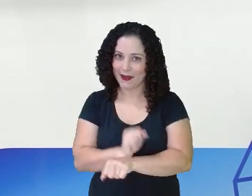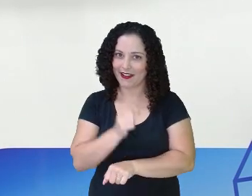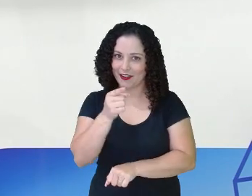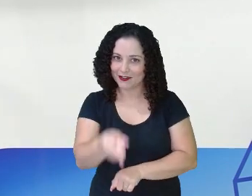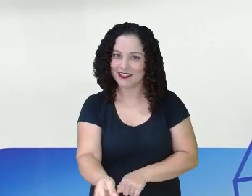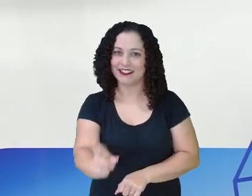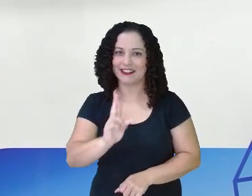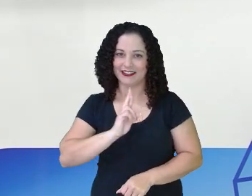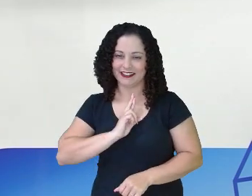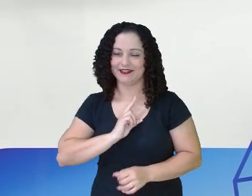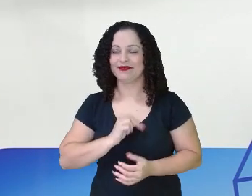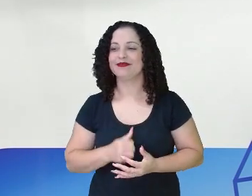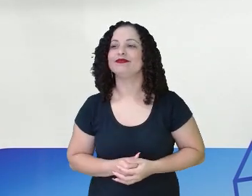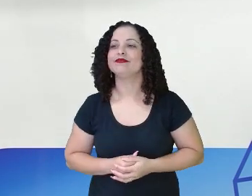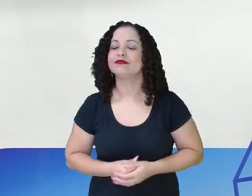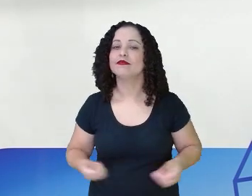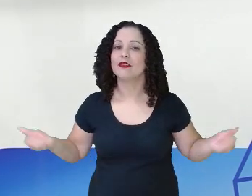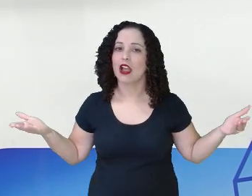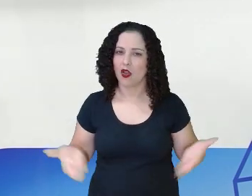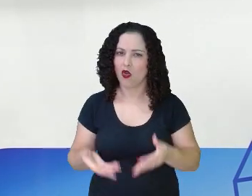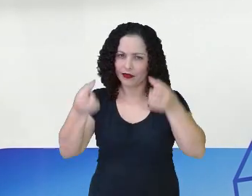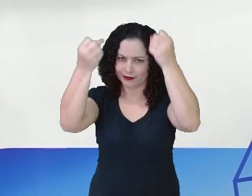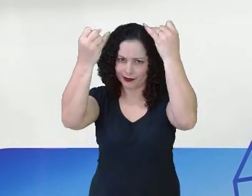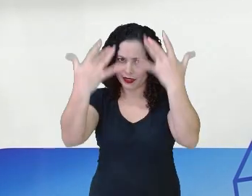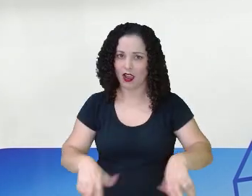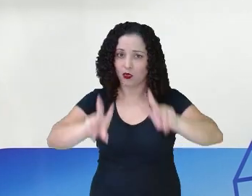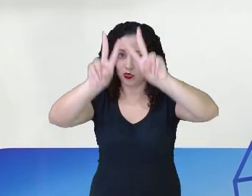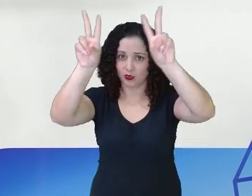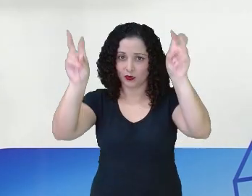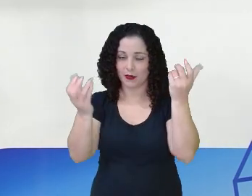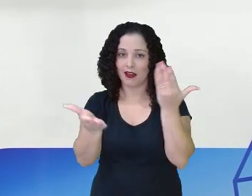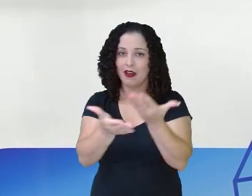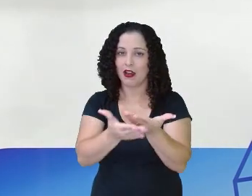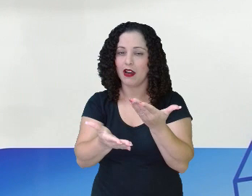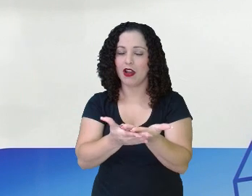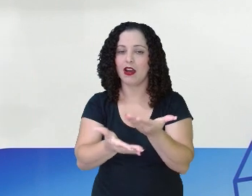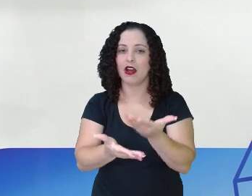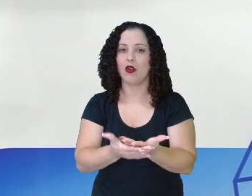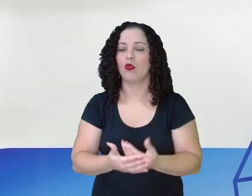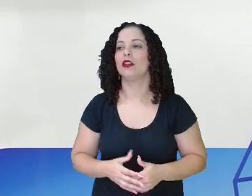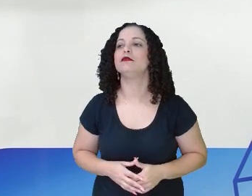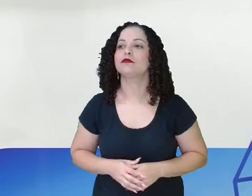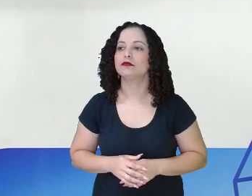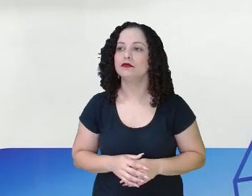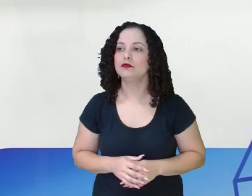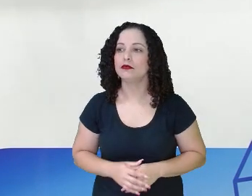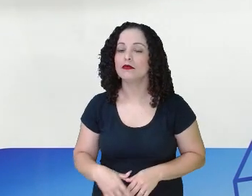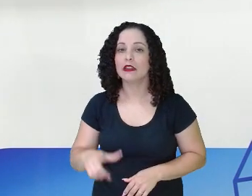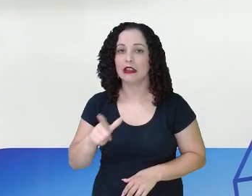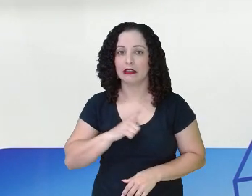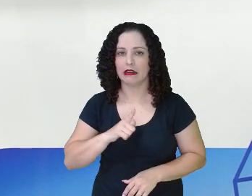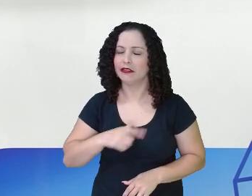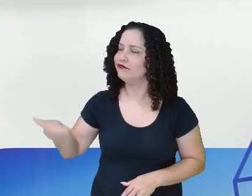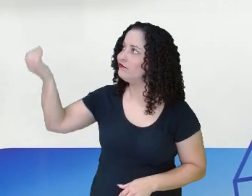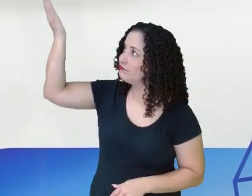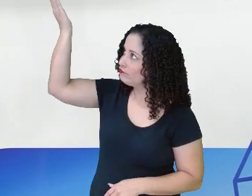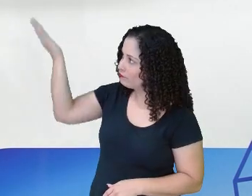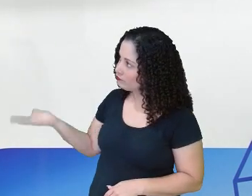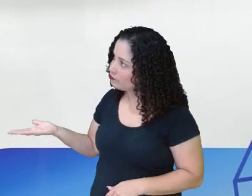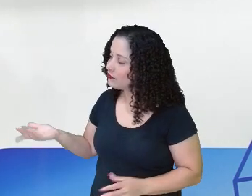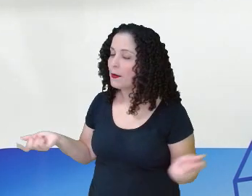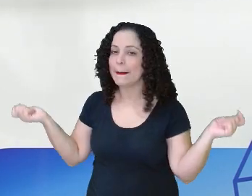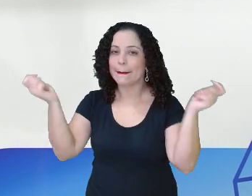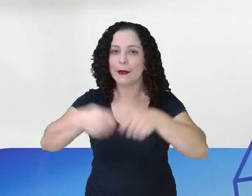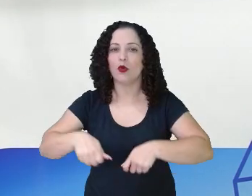comentário. Como eu vinha falando aqui, voltando para a aula de adição, numa operação como essa, eu